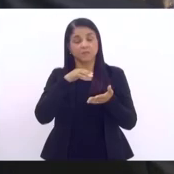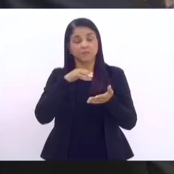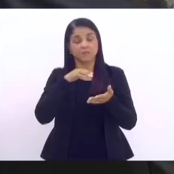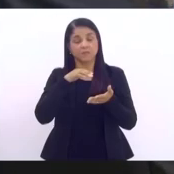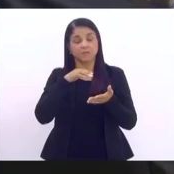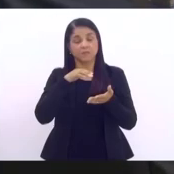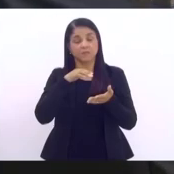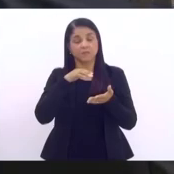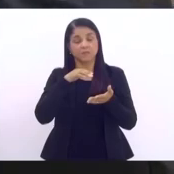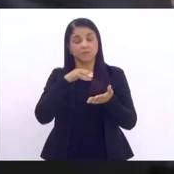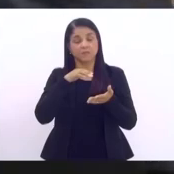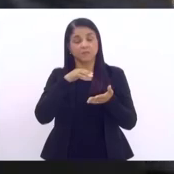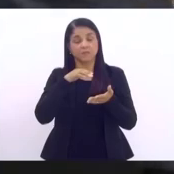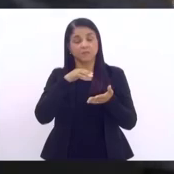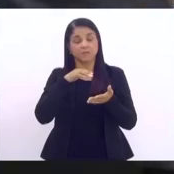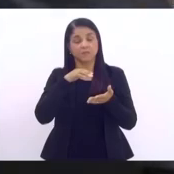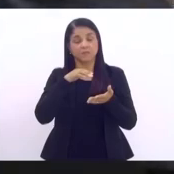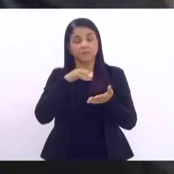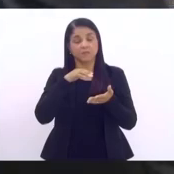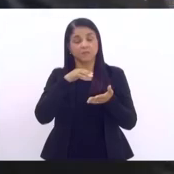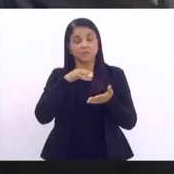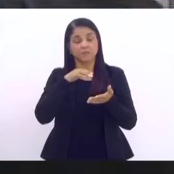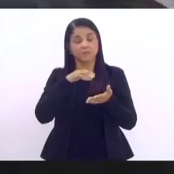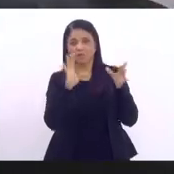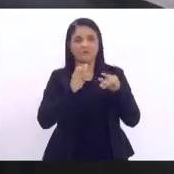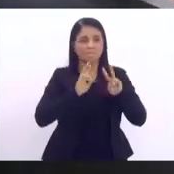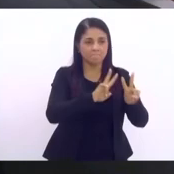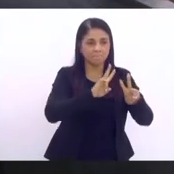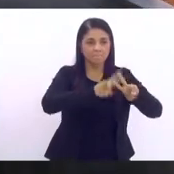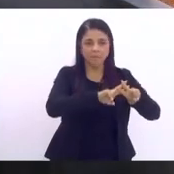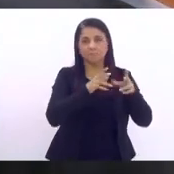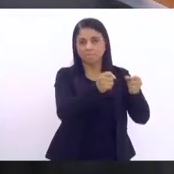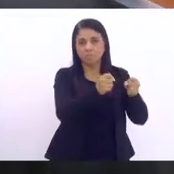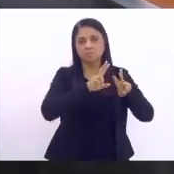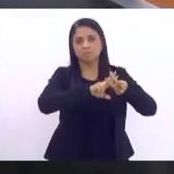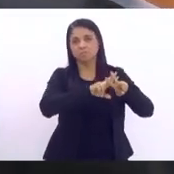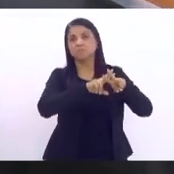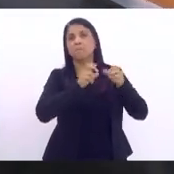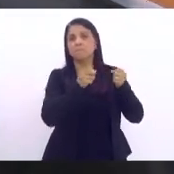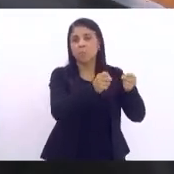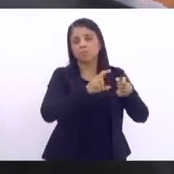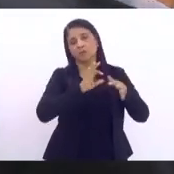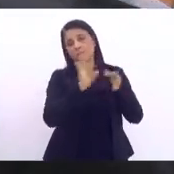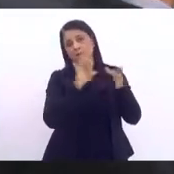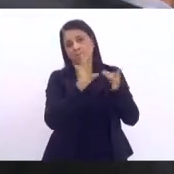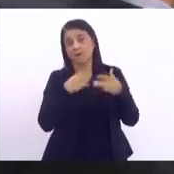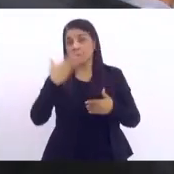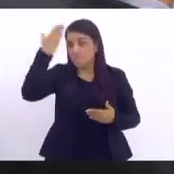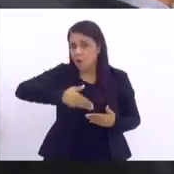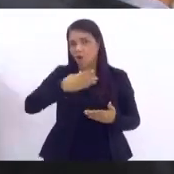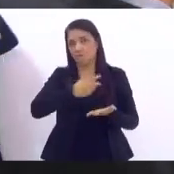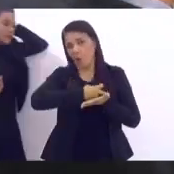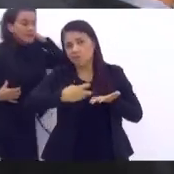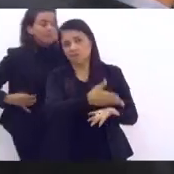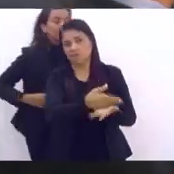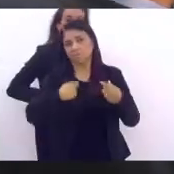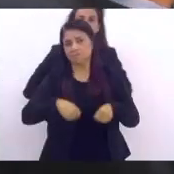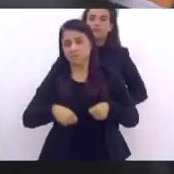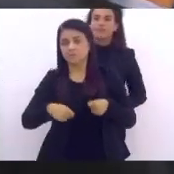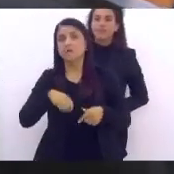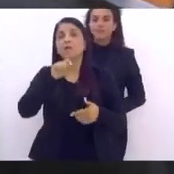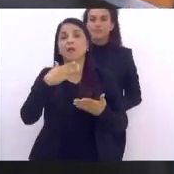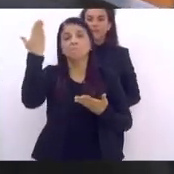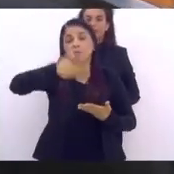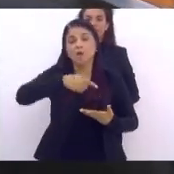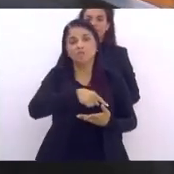prova, prova para condenar. E quem produz prova? A investigação. Não sei se os colegas sabem